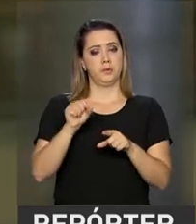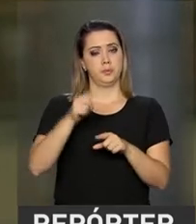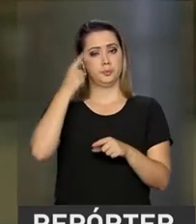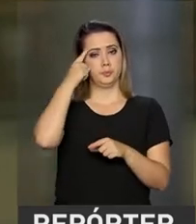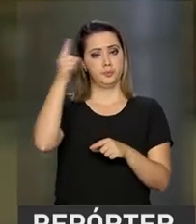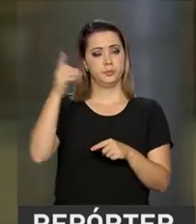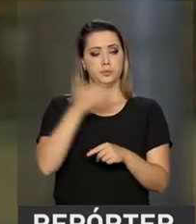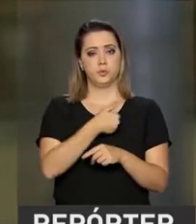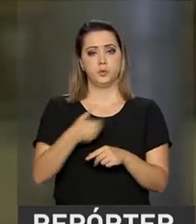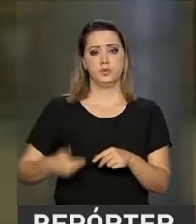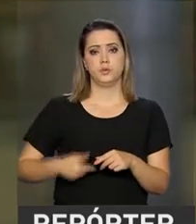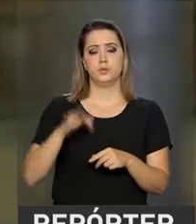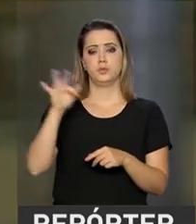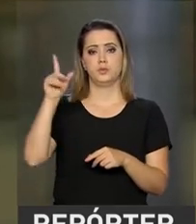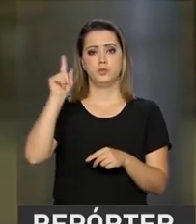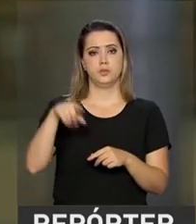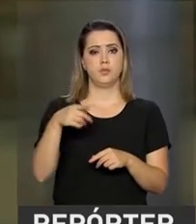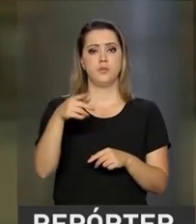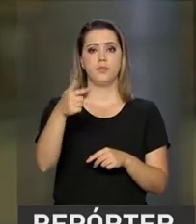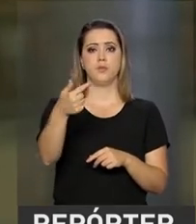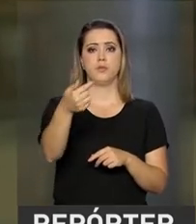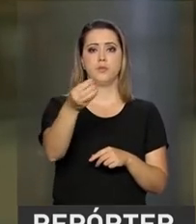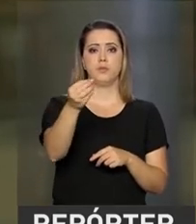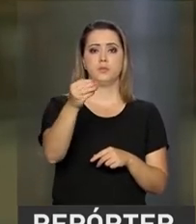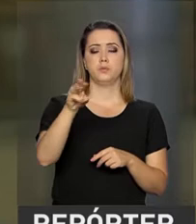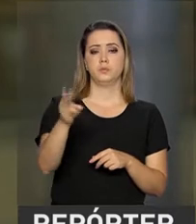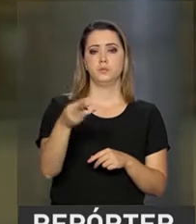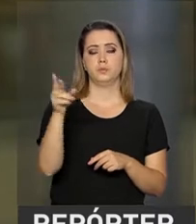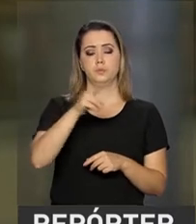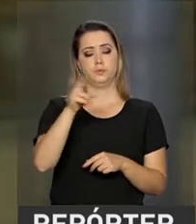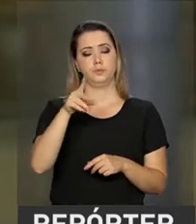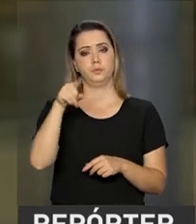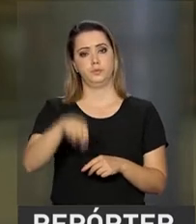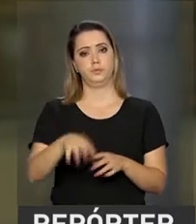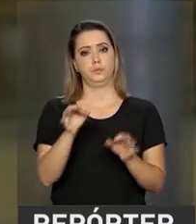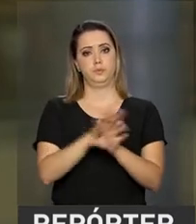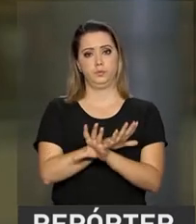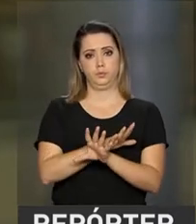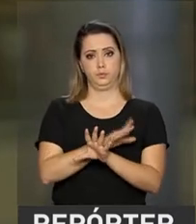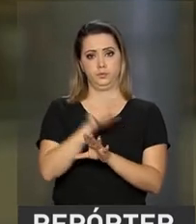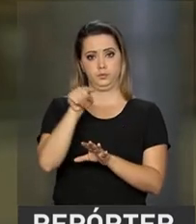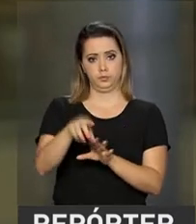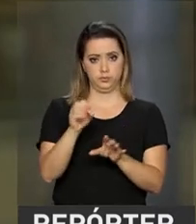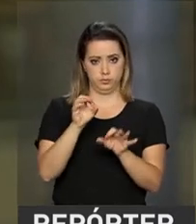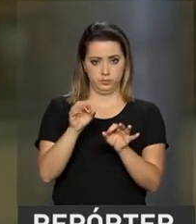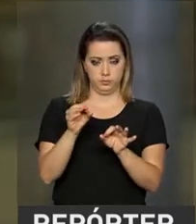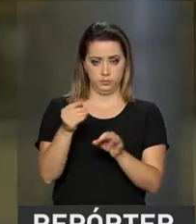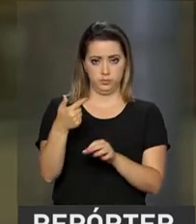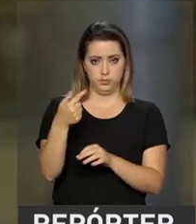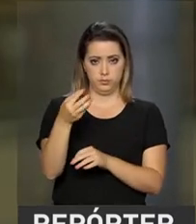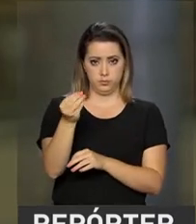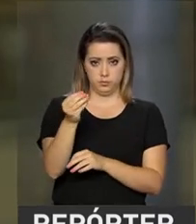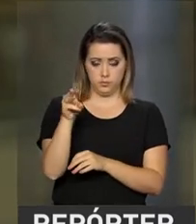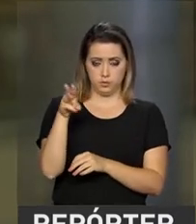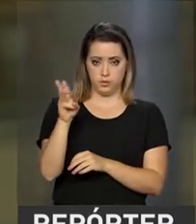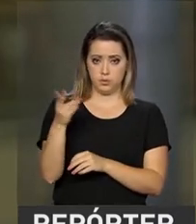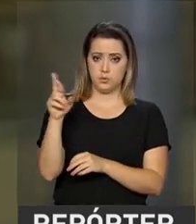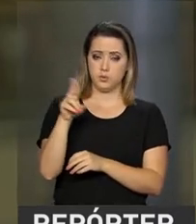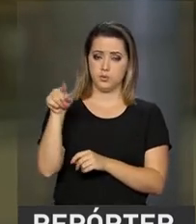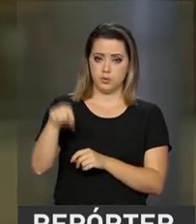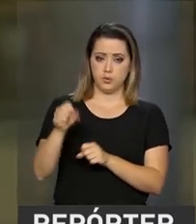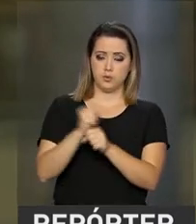federais é de 700 milhões de reais até o fim deste ano já para 2018 a